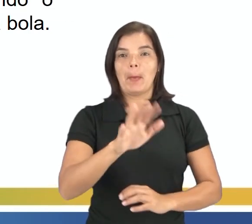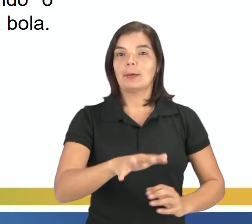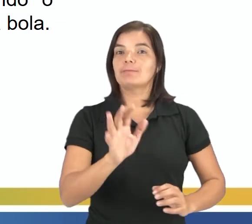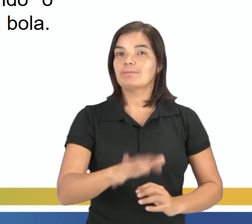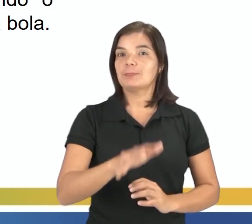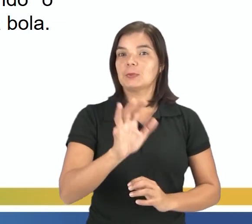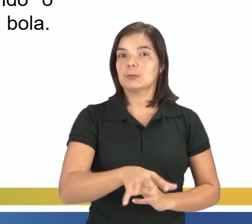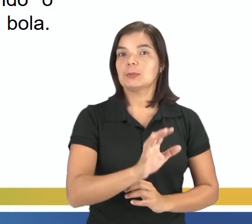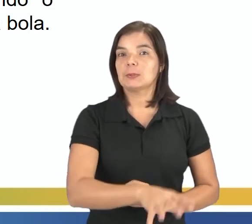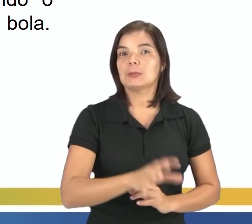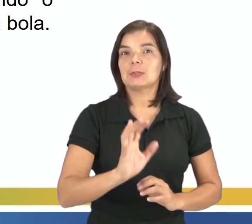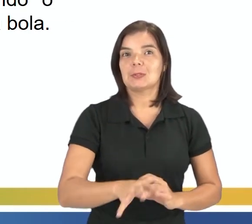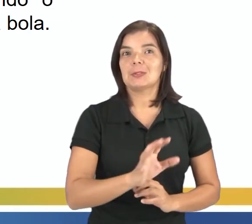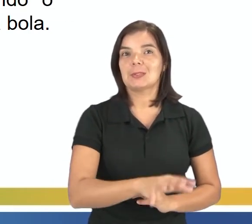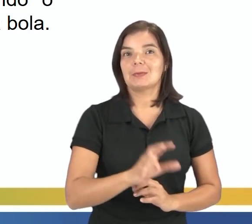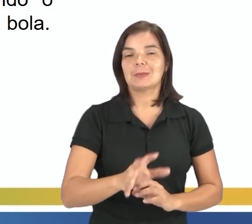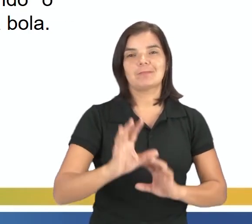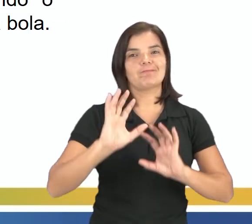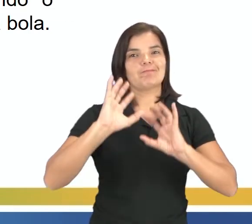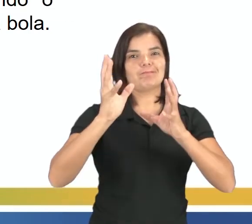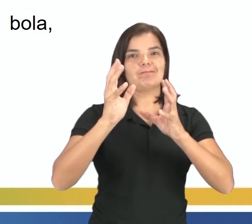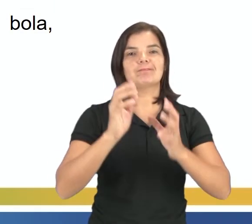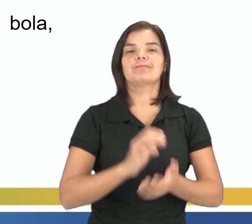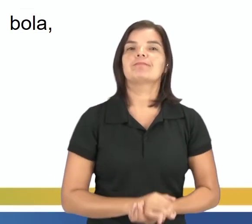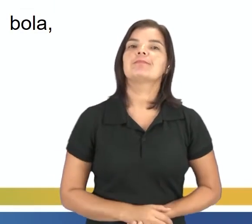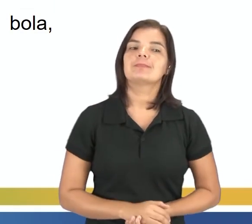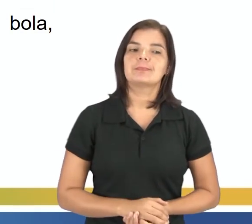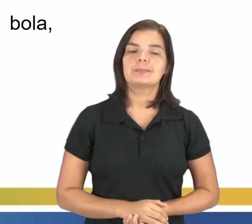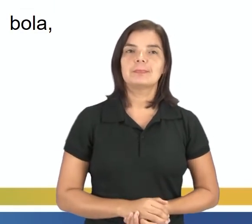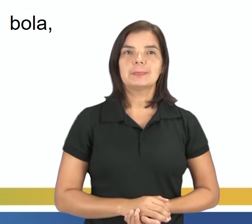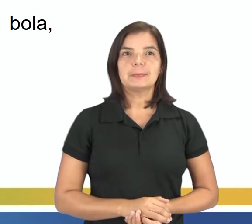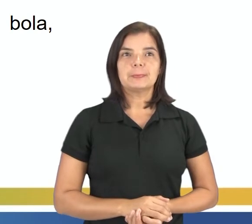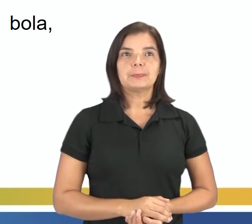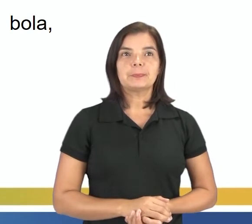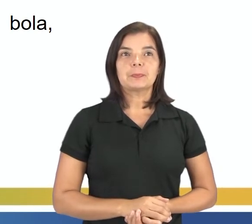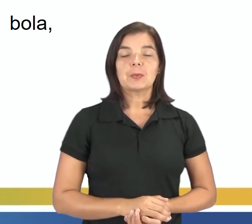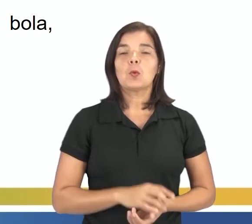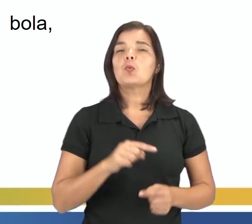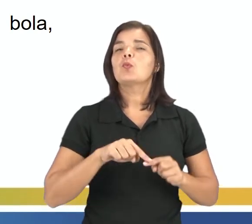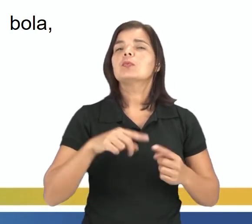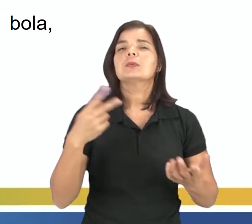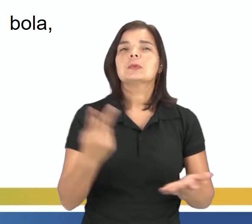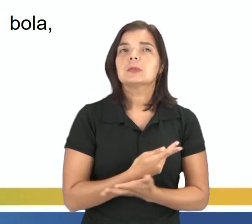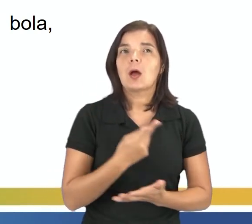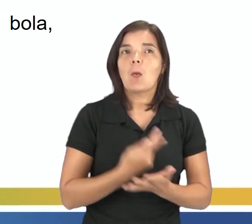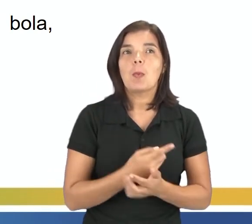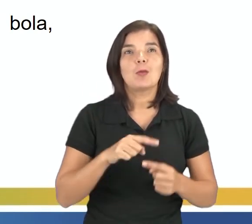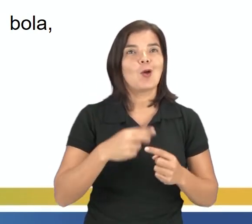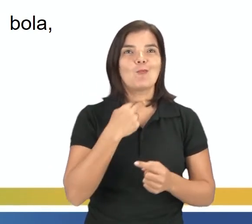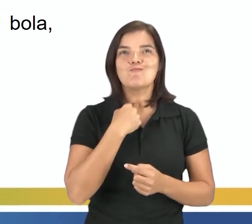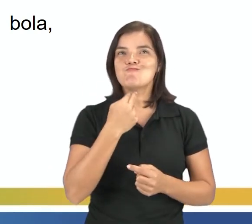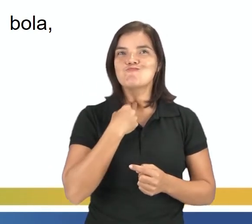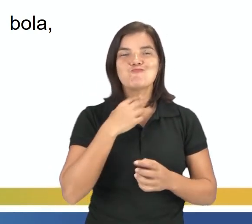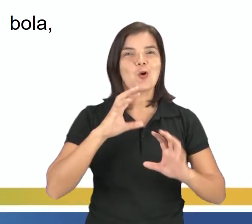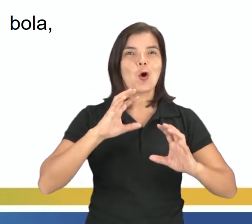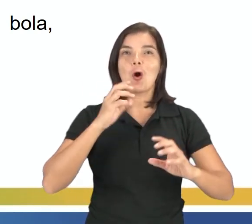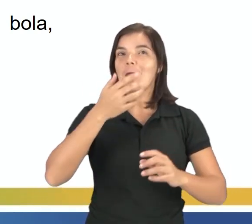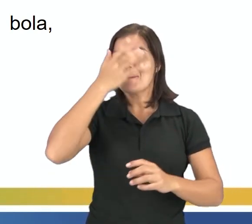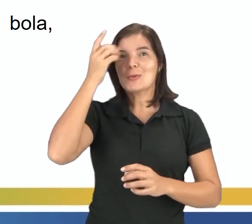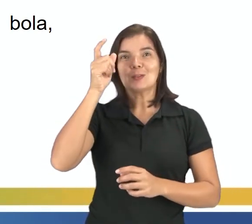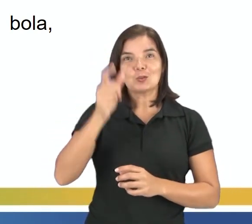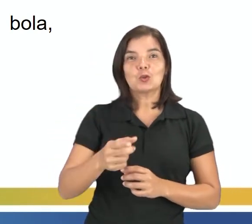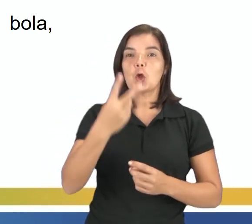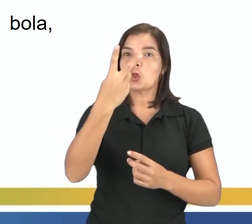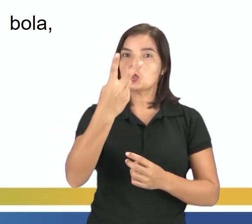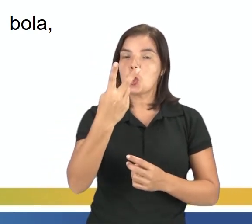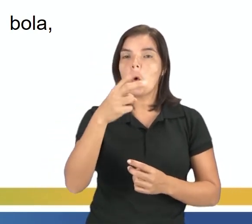mãos simultaneamente a bola. São infrações. Não é permitido ao jogador executar mais